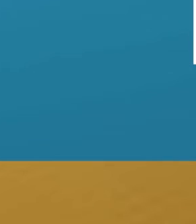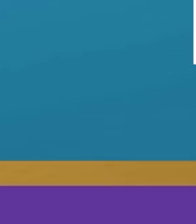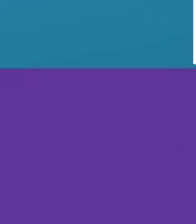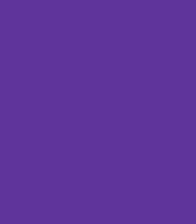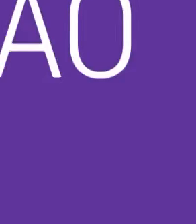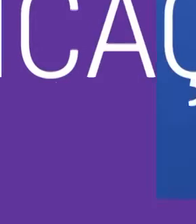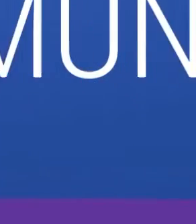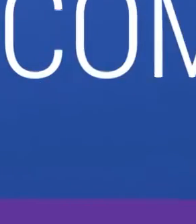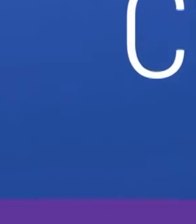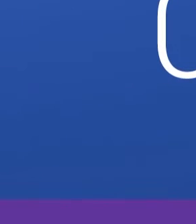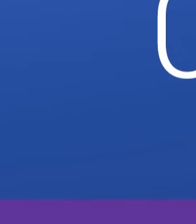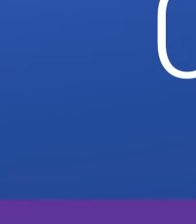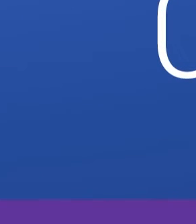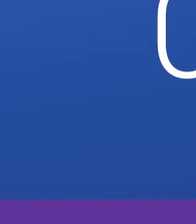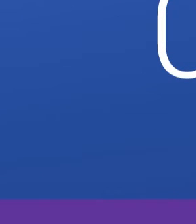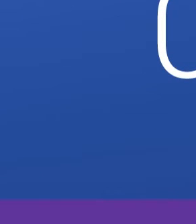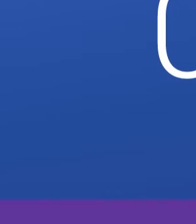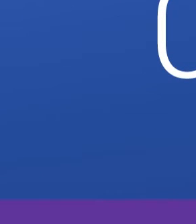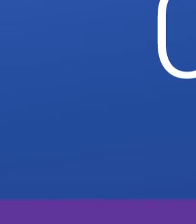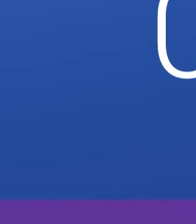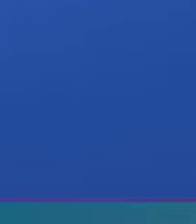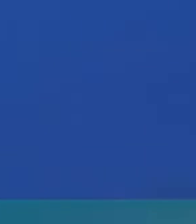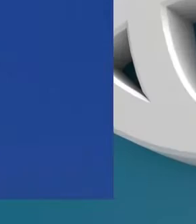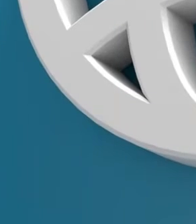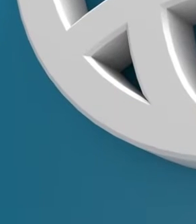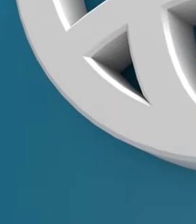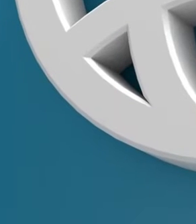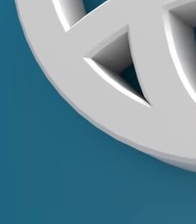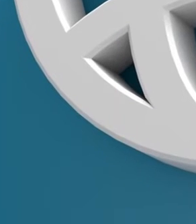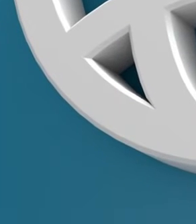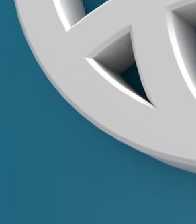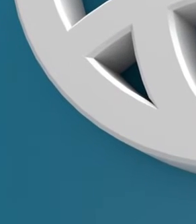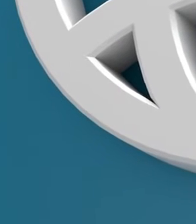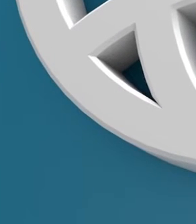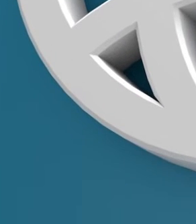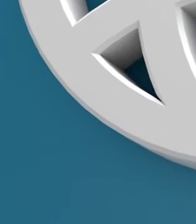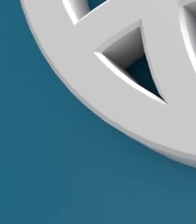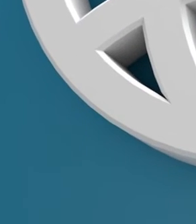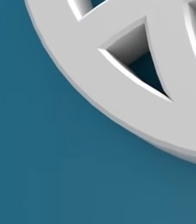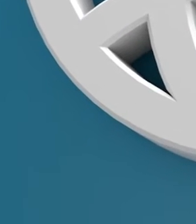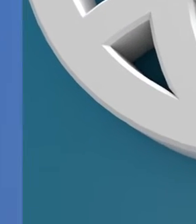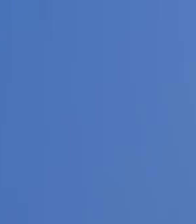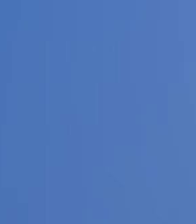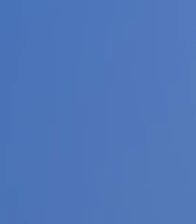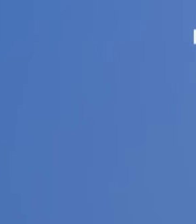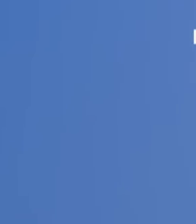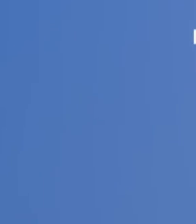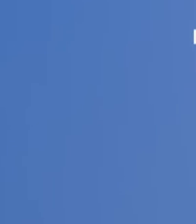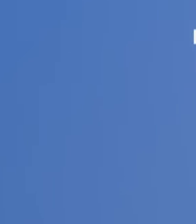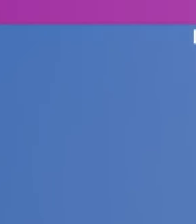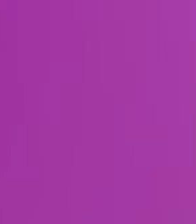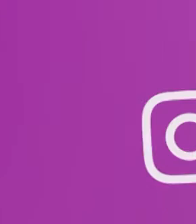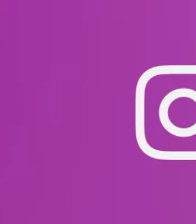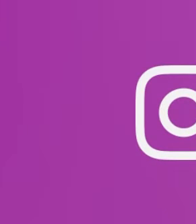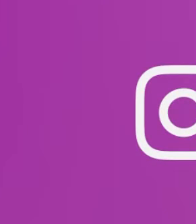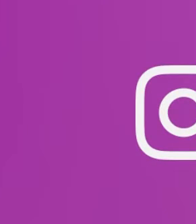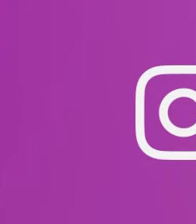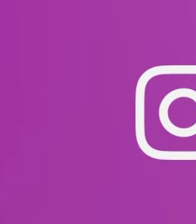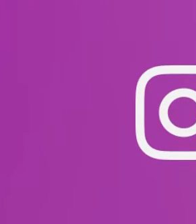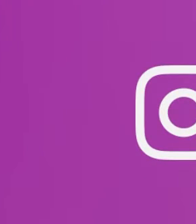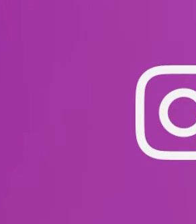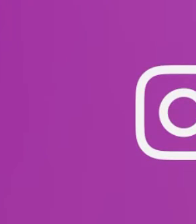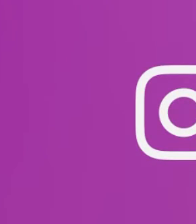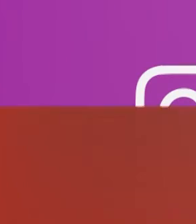vários canais de comunicação. Confira o que acontece na Câmara pelo site e pelas nossas redes sociais, como Facebook,